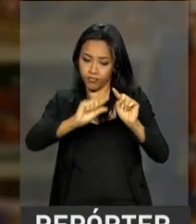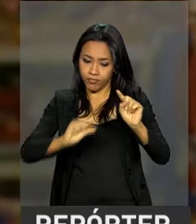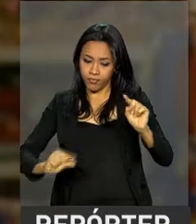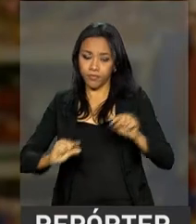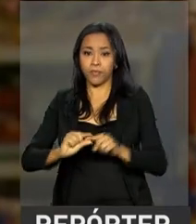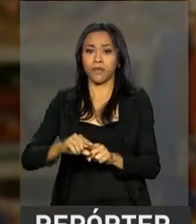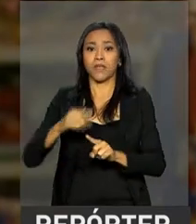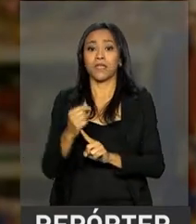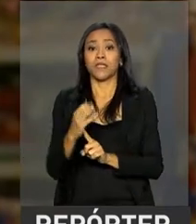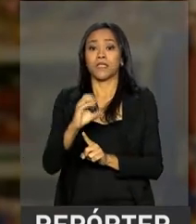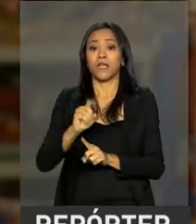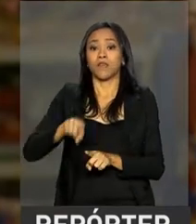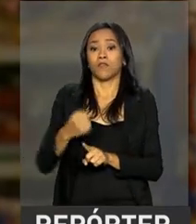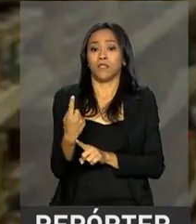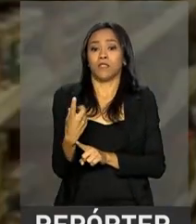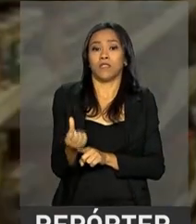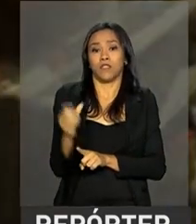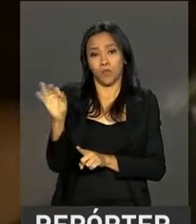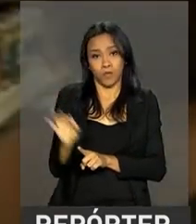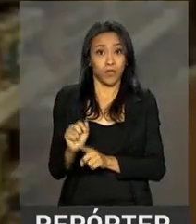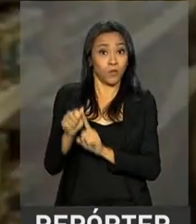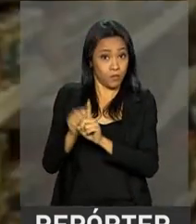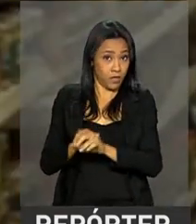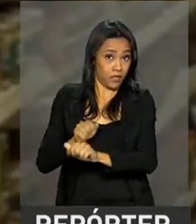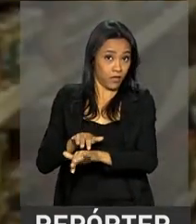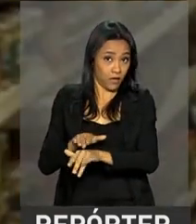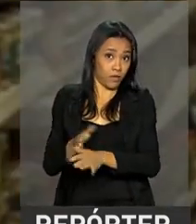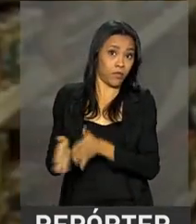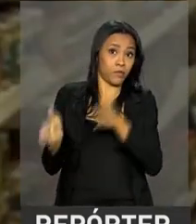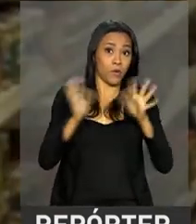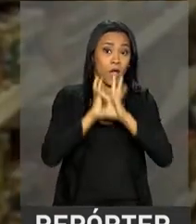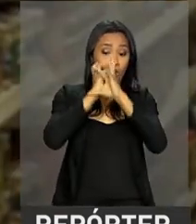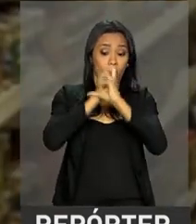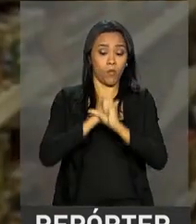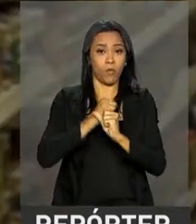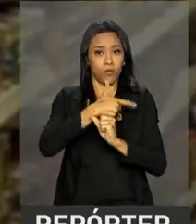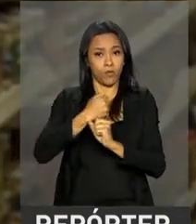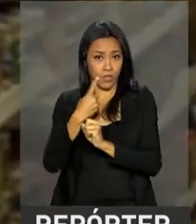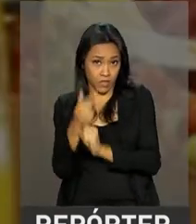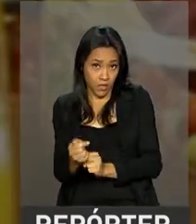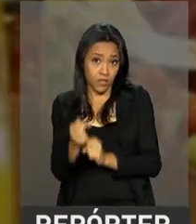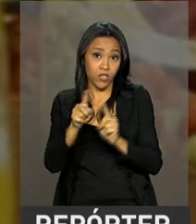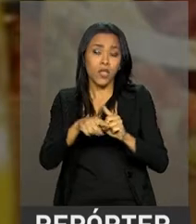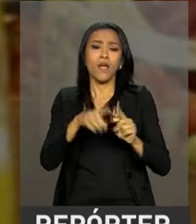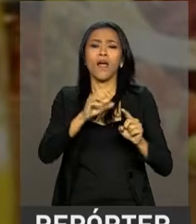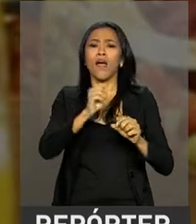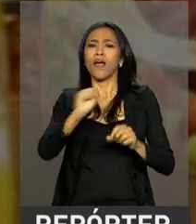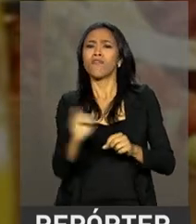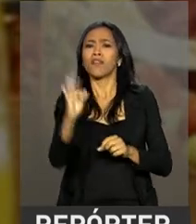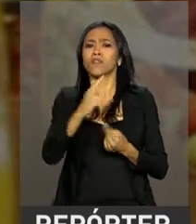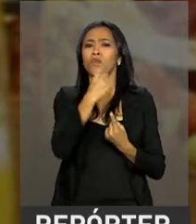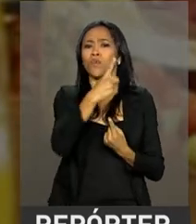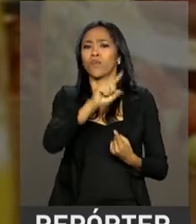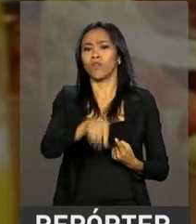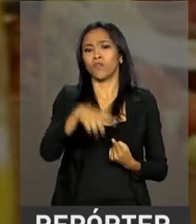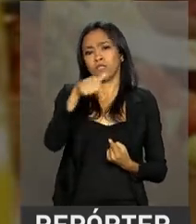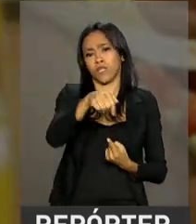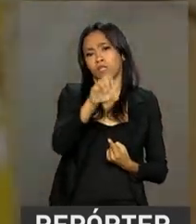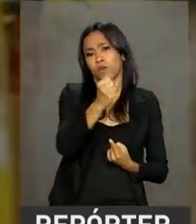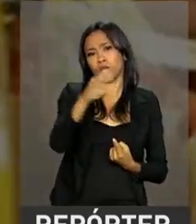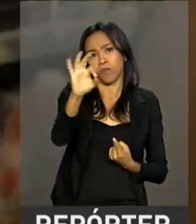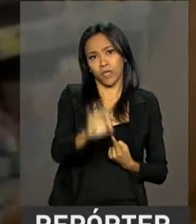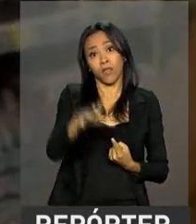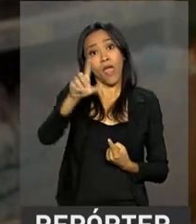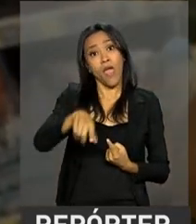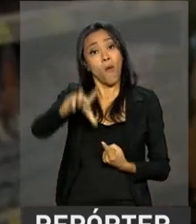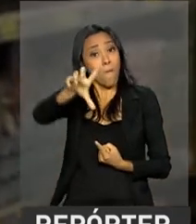0,16 por cento no mês de setembro já no acumulado do ano a inflação ficou em 1,78 por cento é